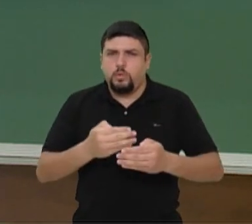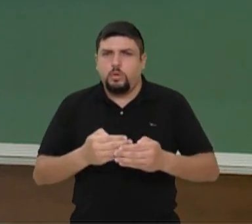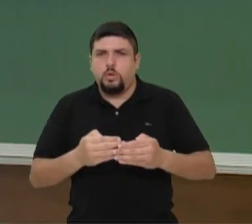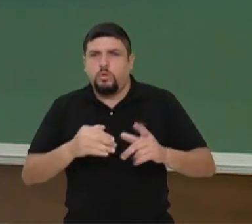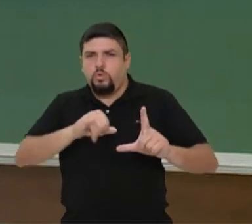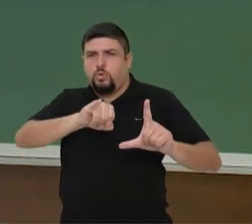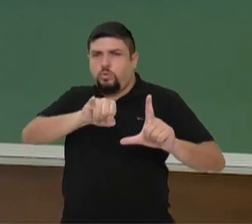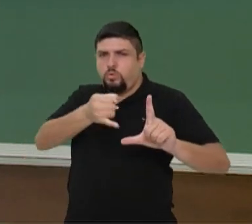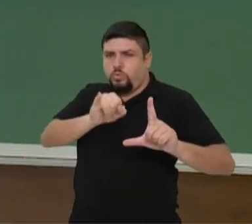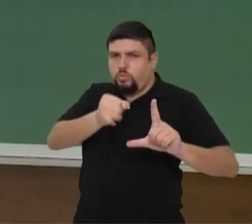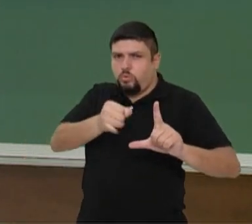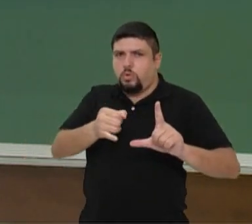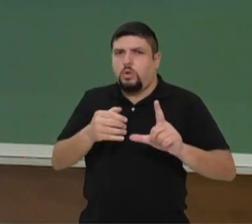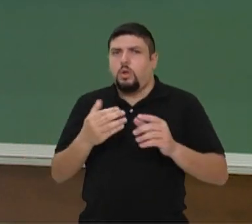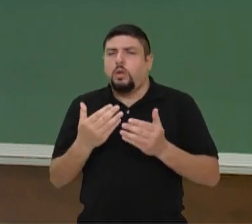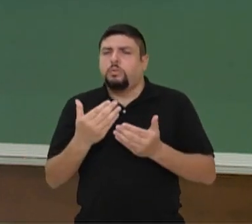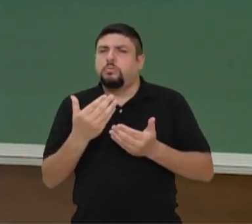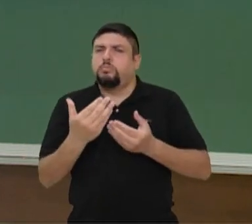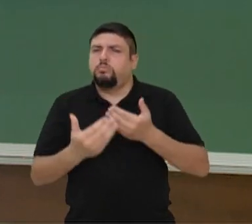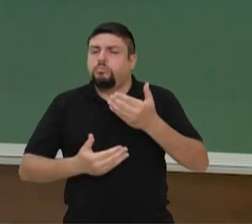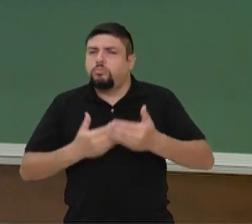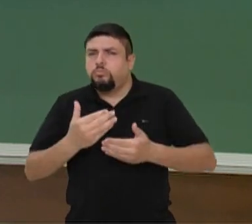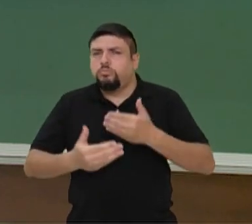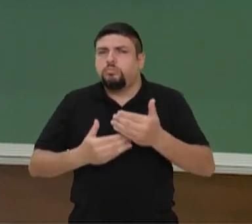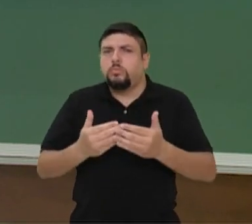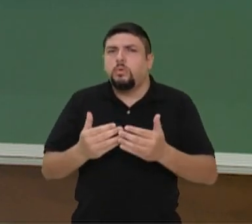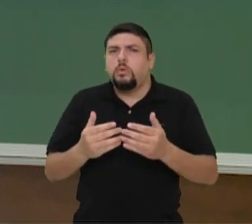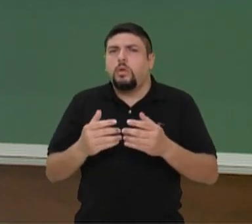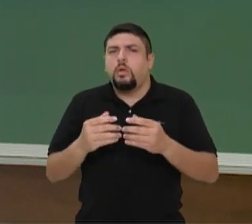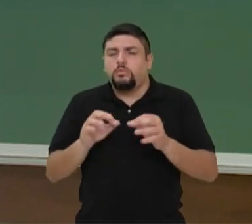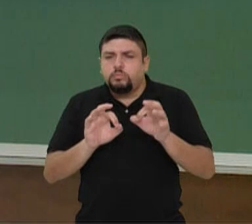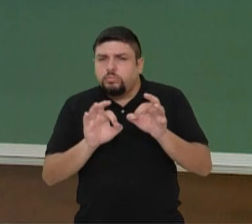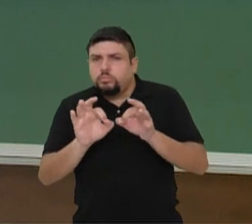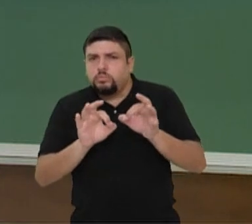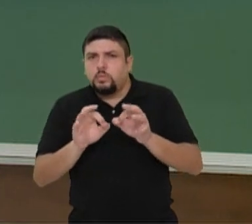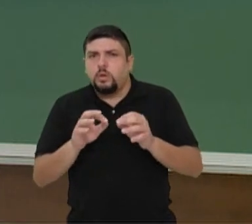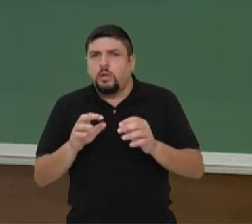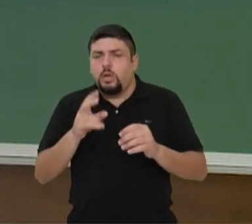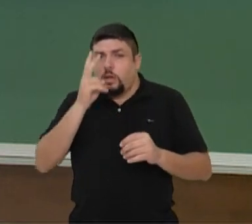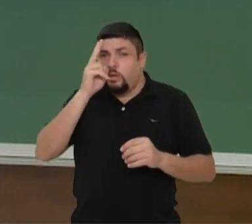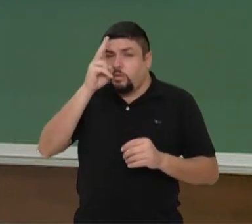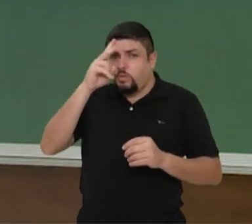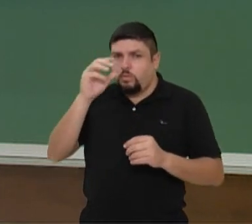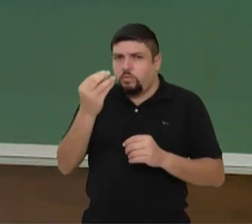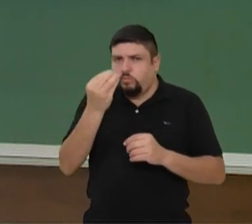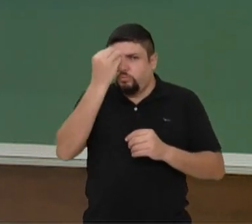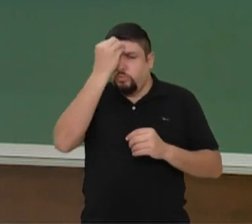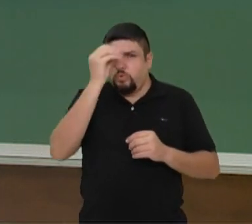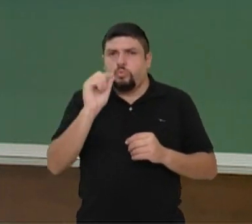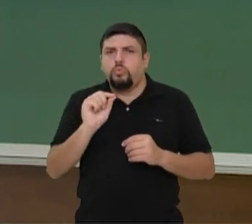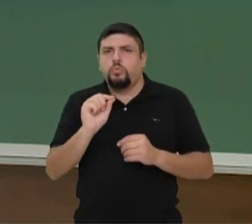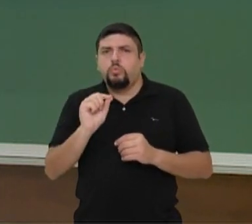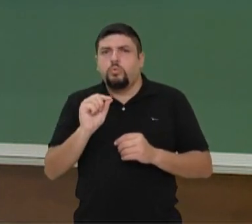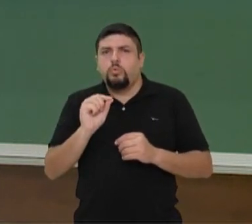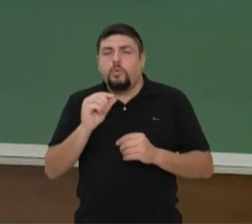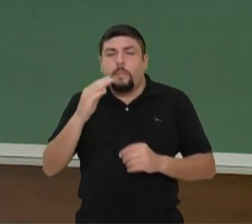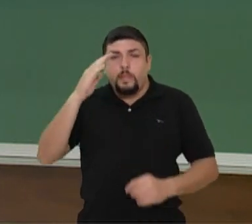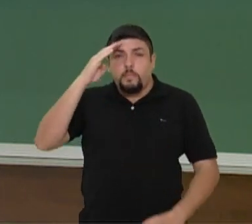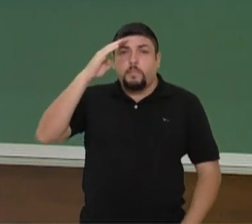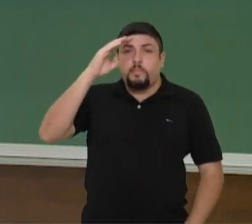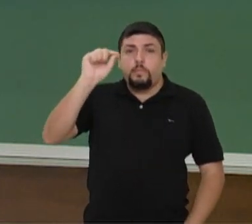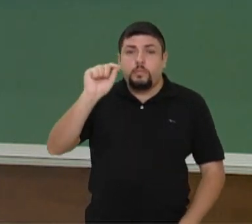João Goulart, nós vamos analisar adiante, então tenha sempre em mente que durante o período, o nosso referencial foi o